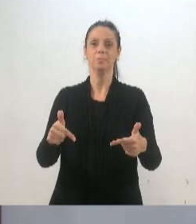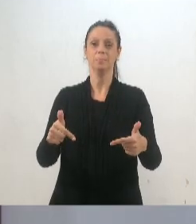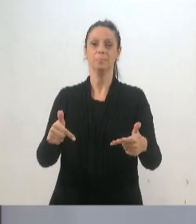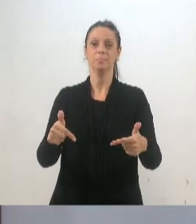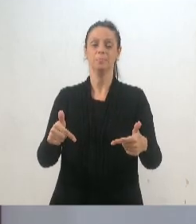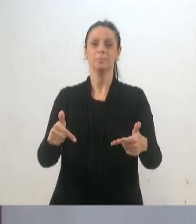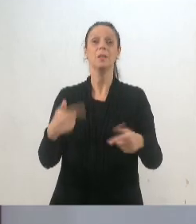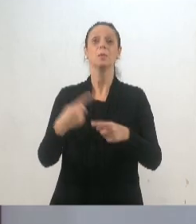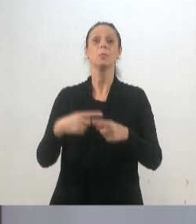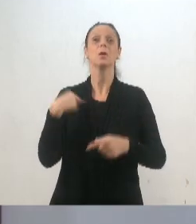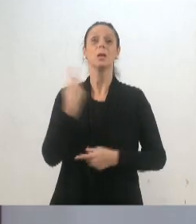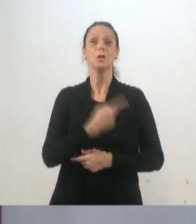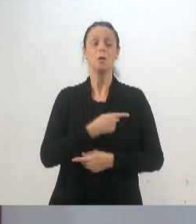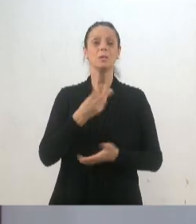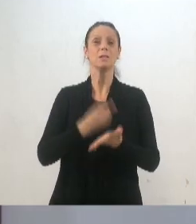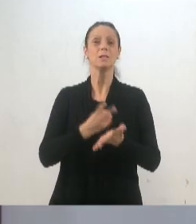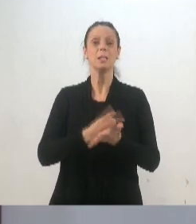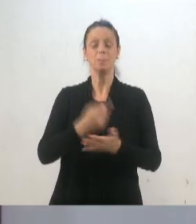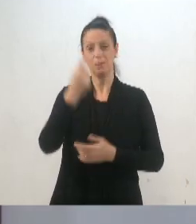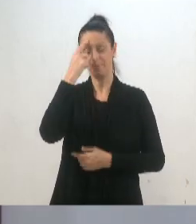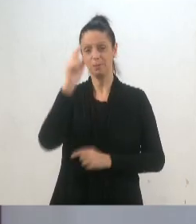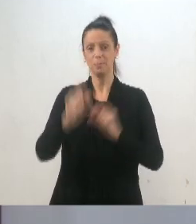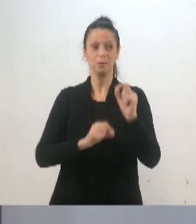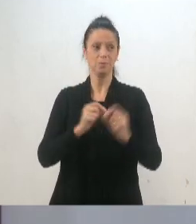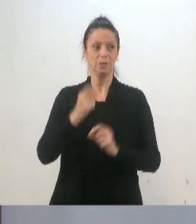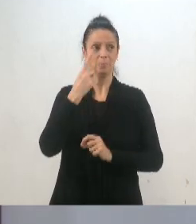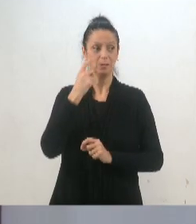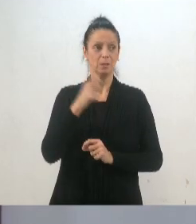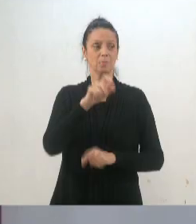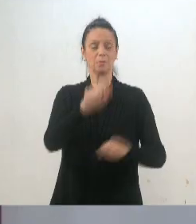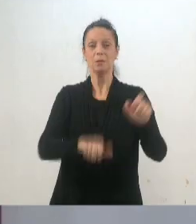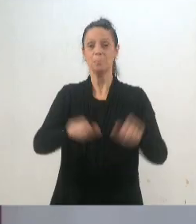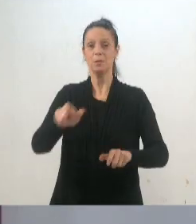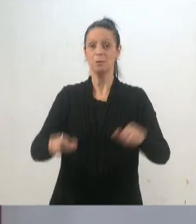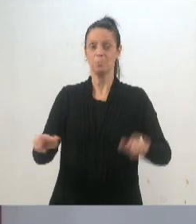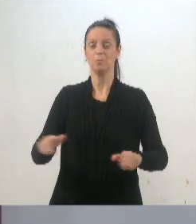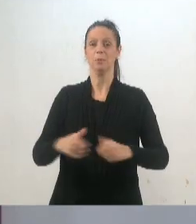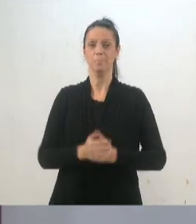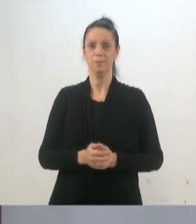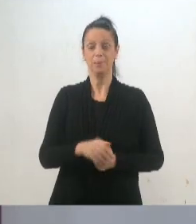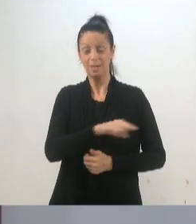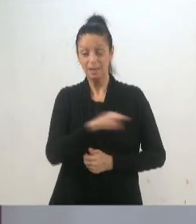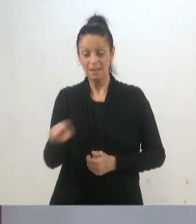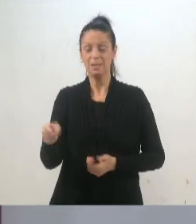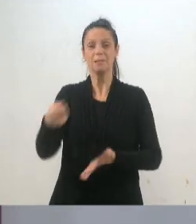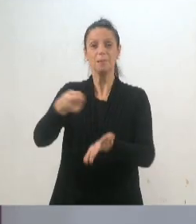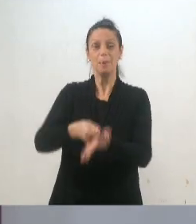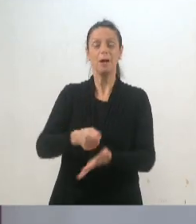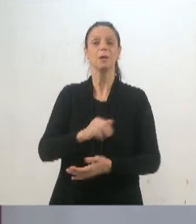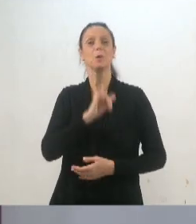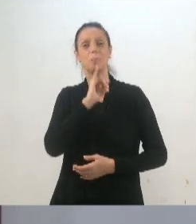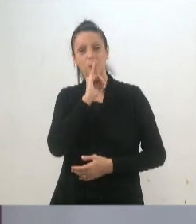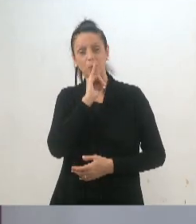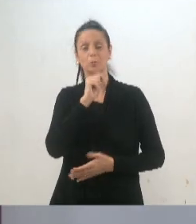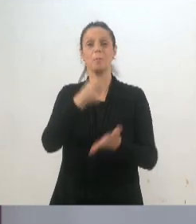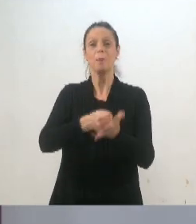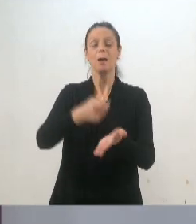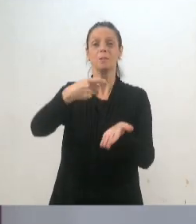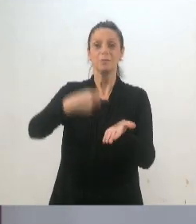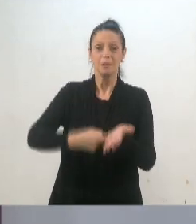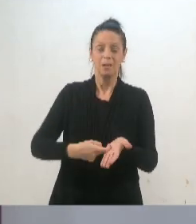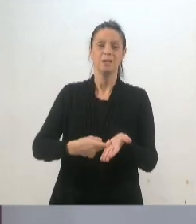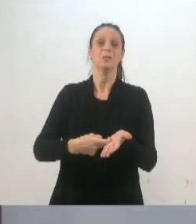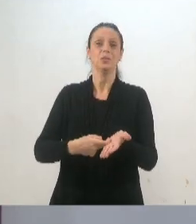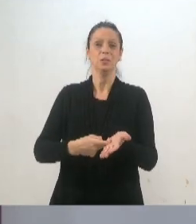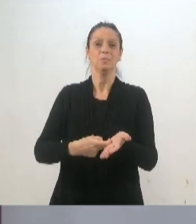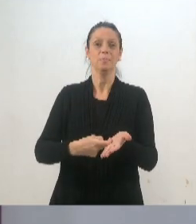porque a gente sempre pensa no interesse público, a gente sempre pensa no pagador de imposto, no pagador das taxas, no pagador